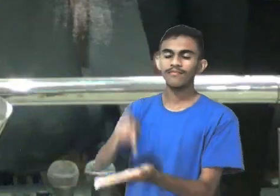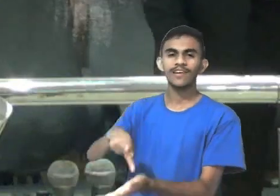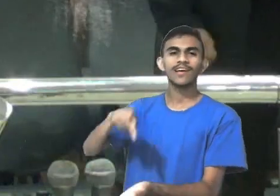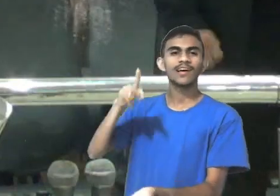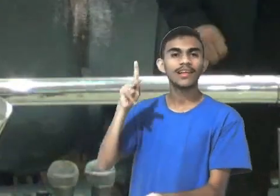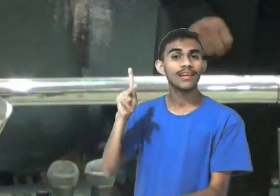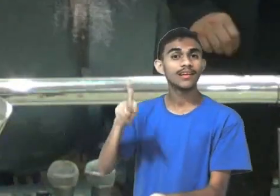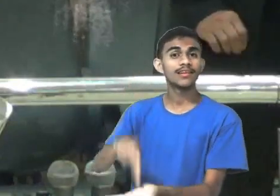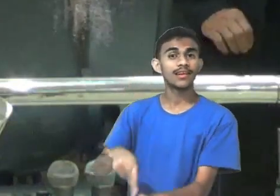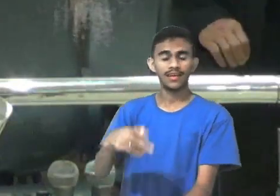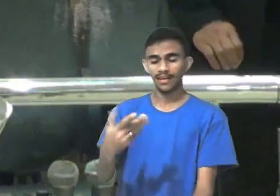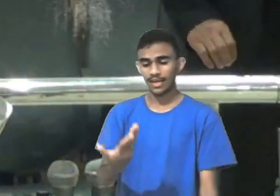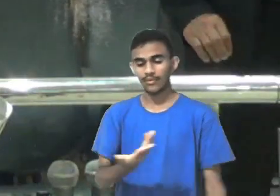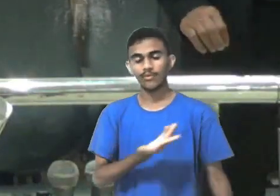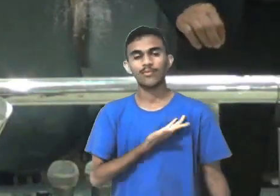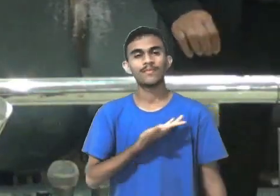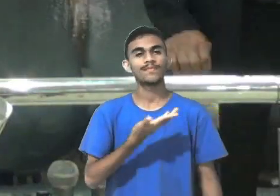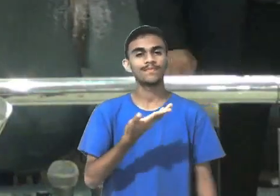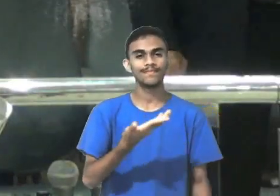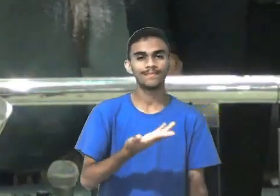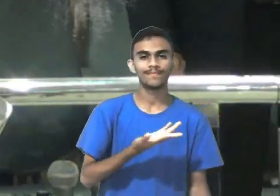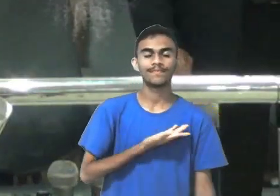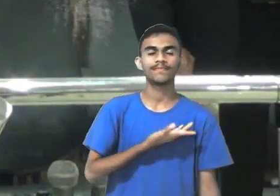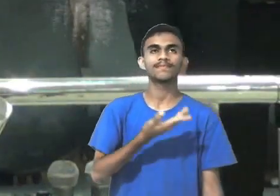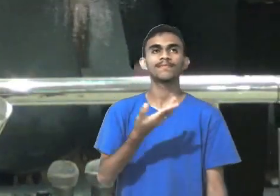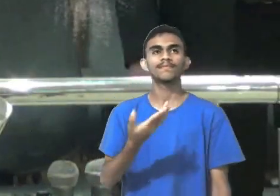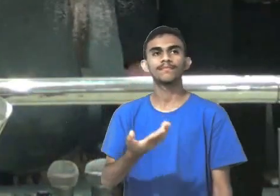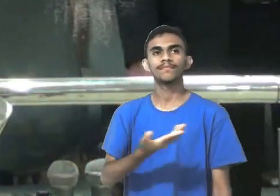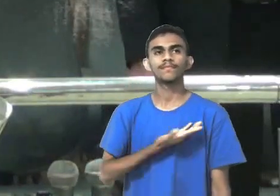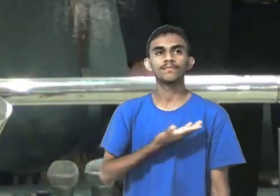Cristo é verdadeiro